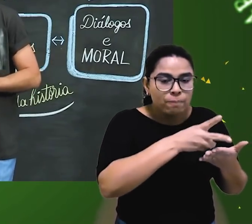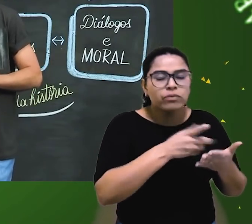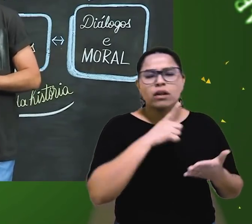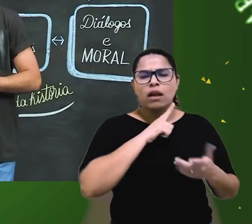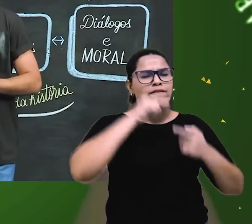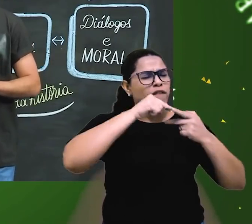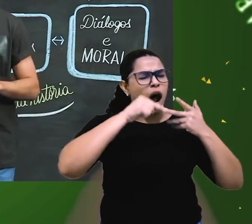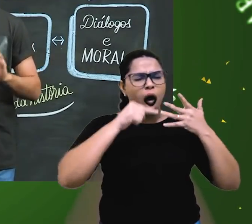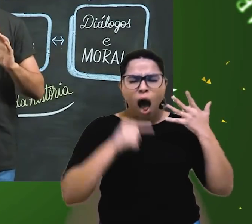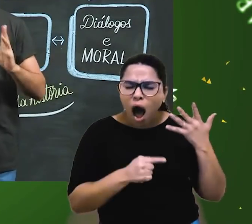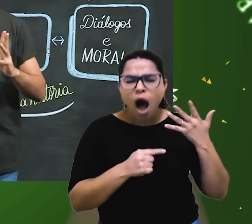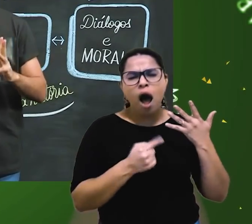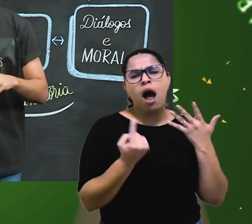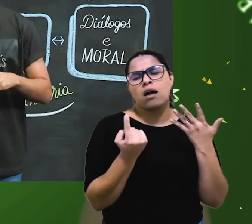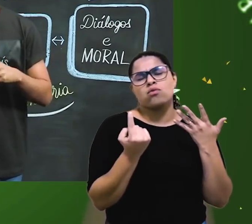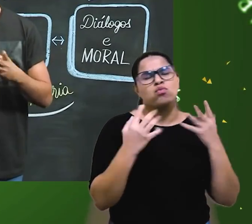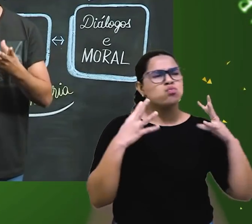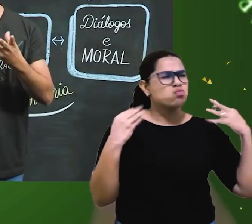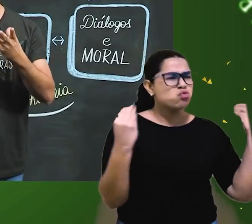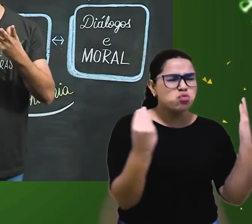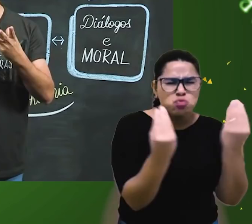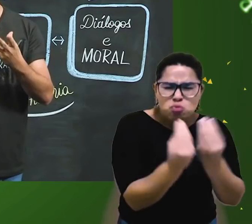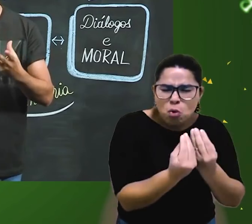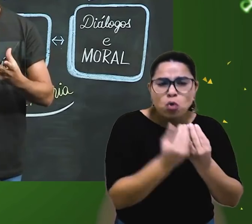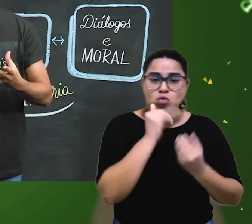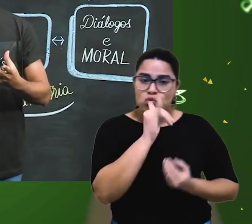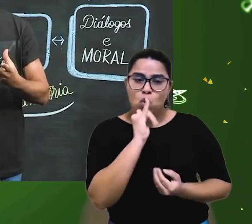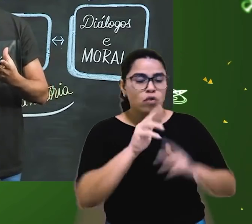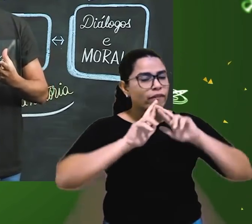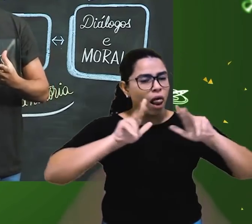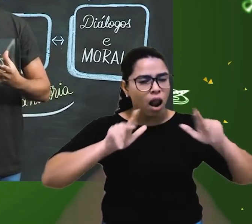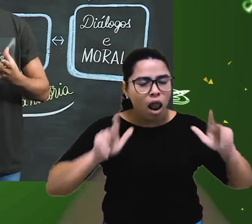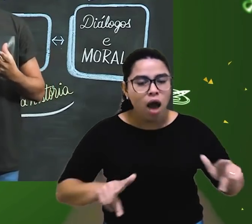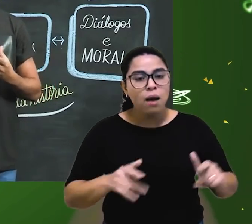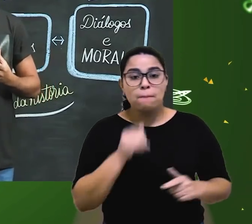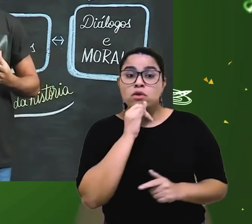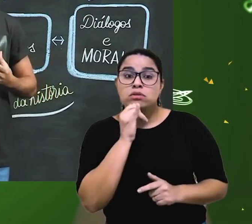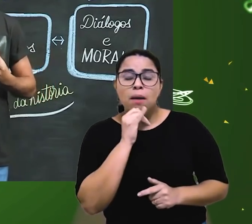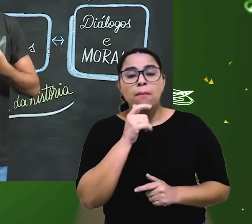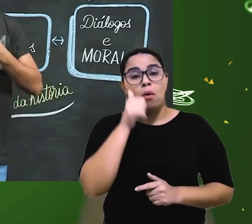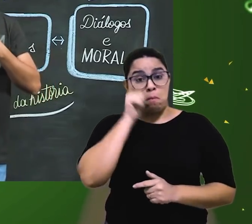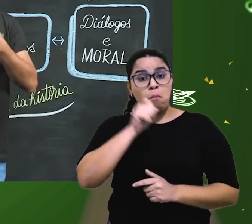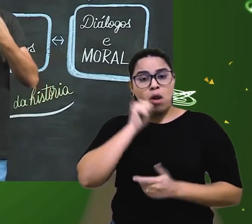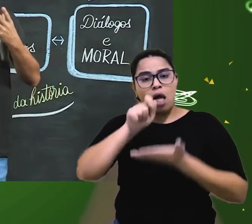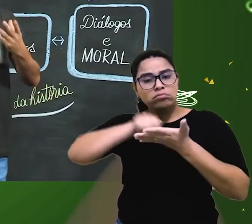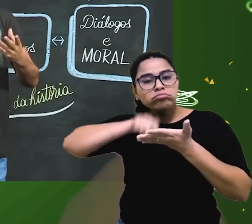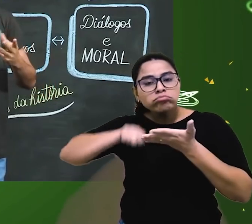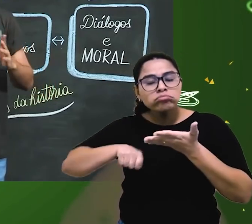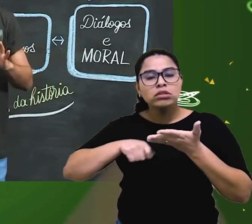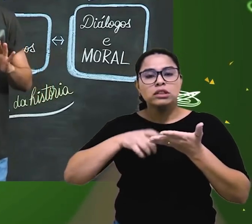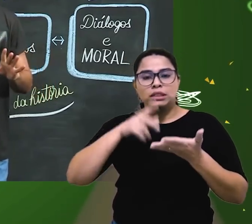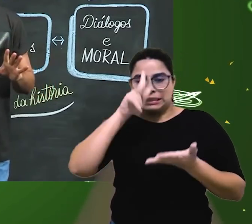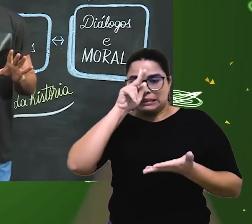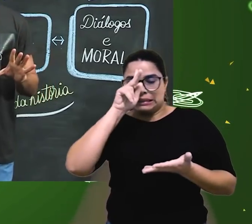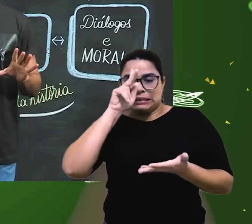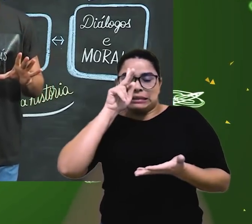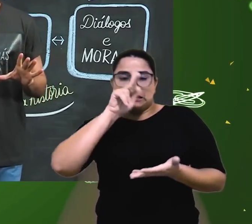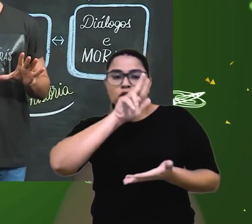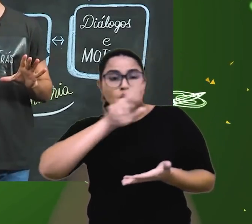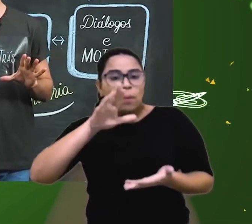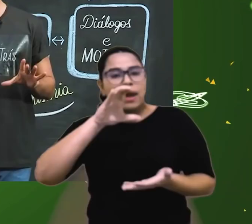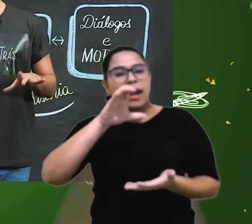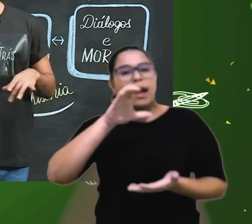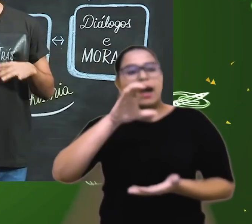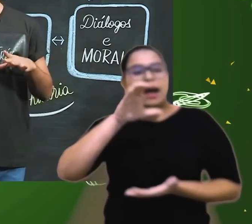Clarice Lispector, que é uma escritora que foca no íntimo do personagem, que investiga as profundezas dos sentimentos humanos e que muitas vezes